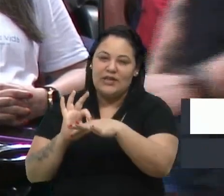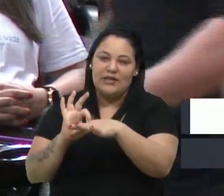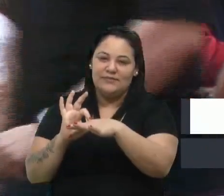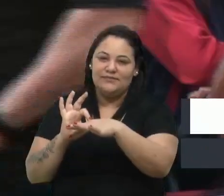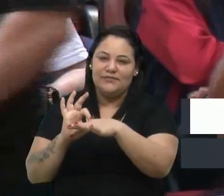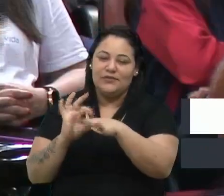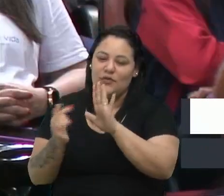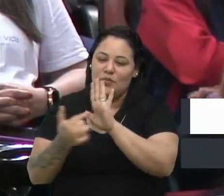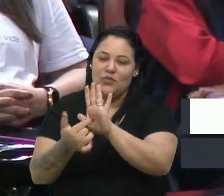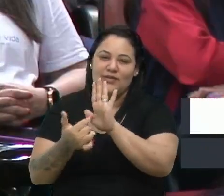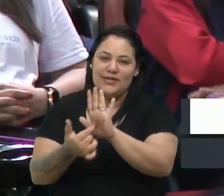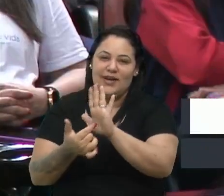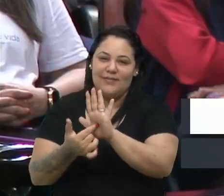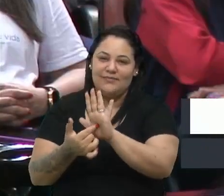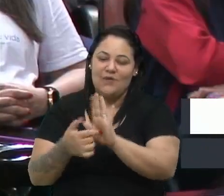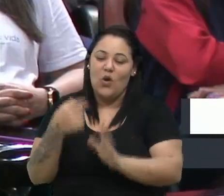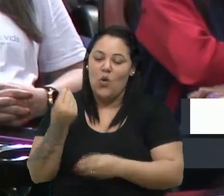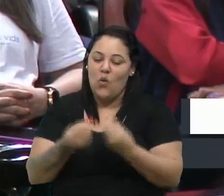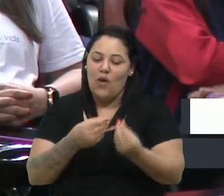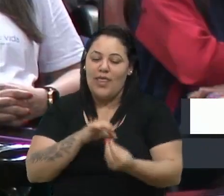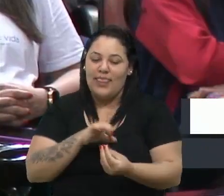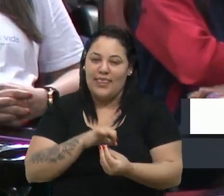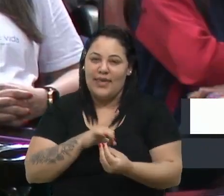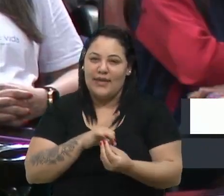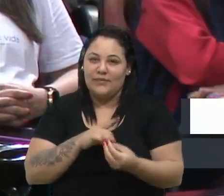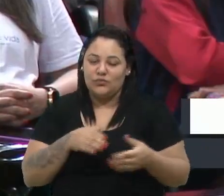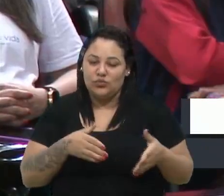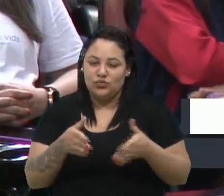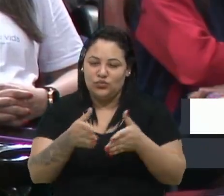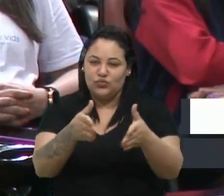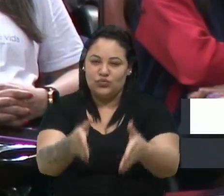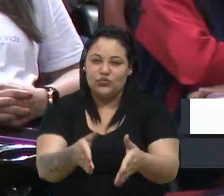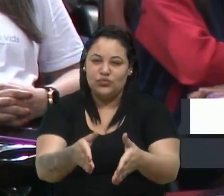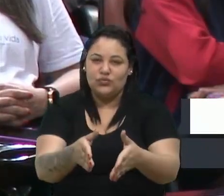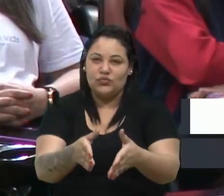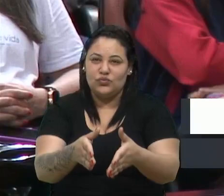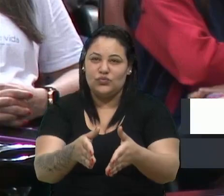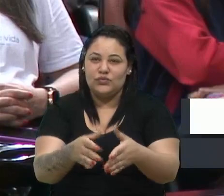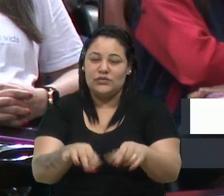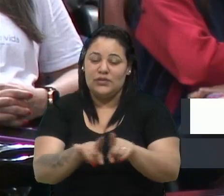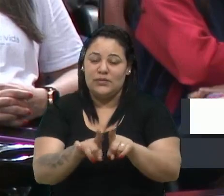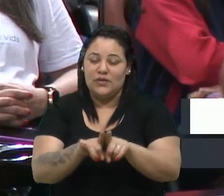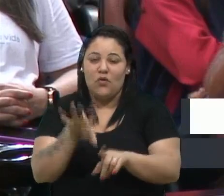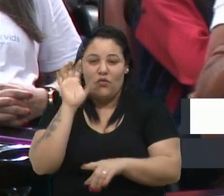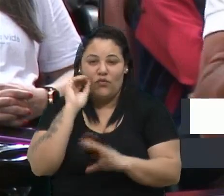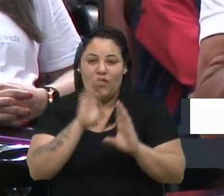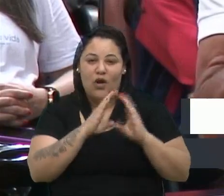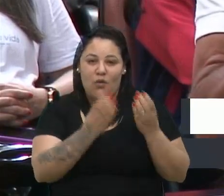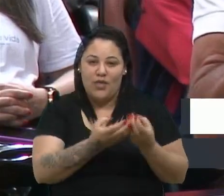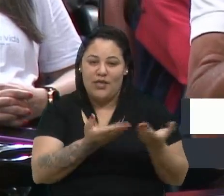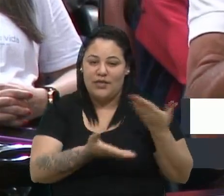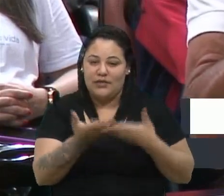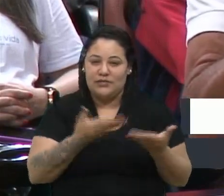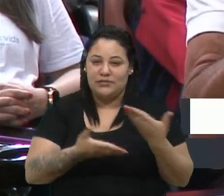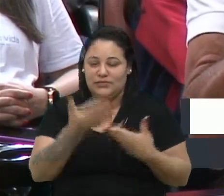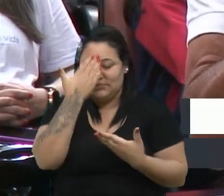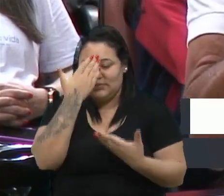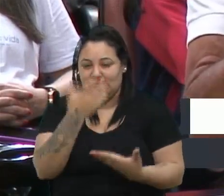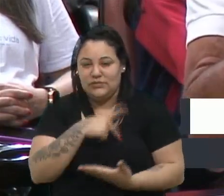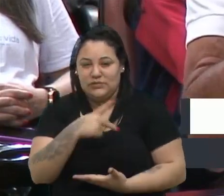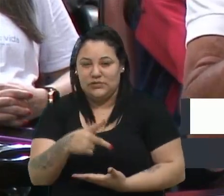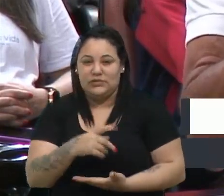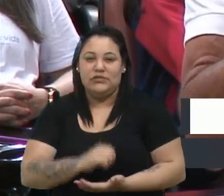mostrar quanto temos necessidade que esse traçado seja ouvido pela comunidade. Obrigado, presidente.